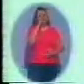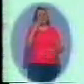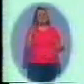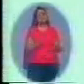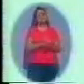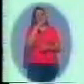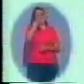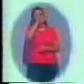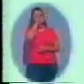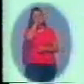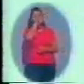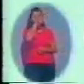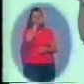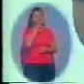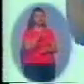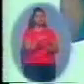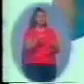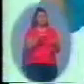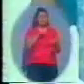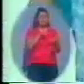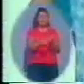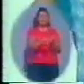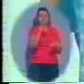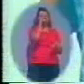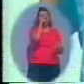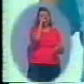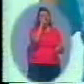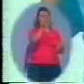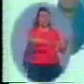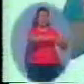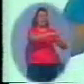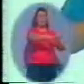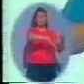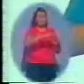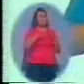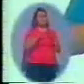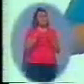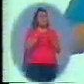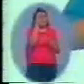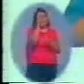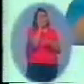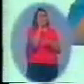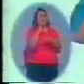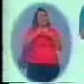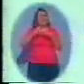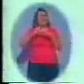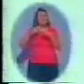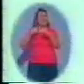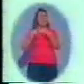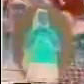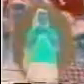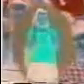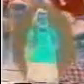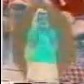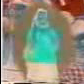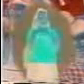do corgo, soltando a barrigada, aí ia cortando assim um metro mais ou menos, passando aqui, deixando